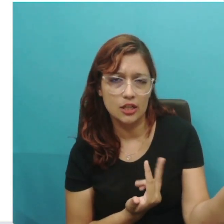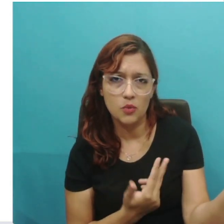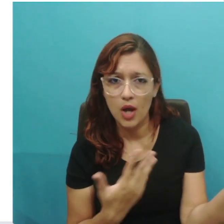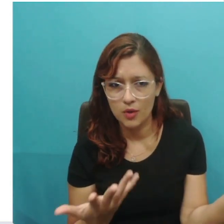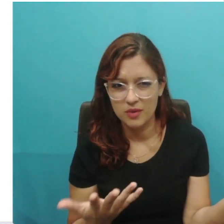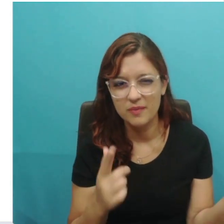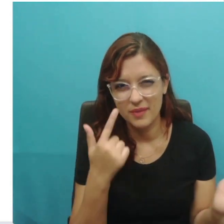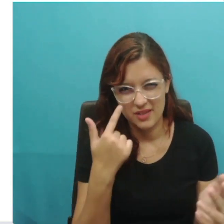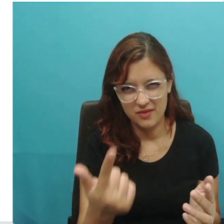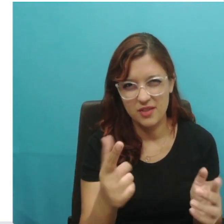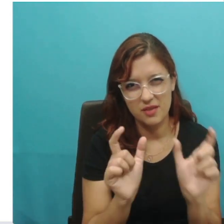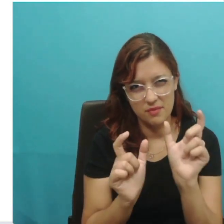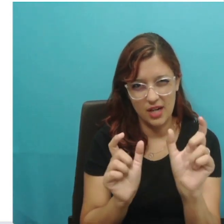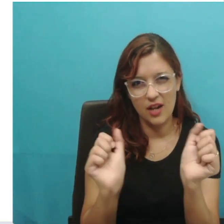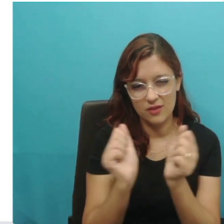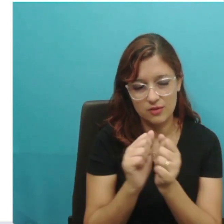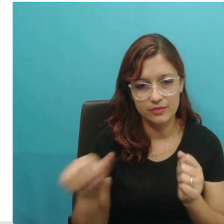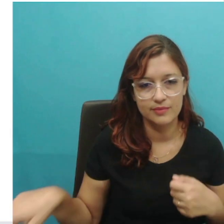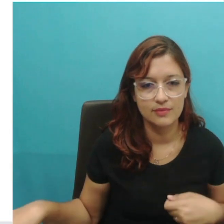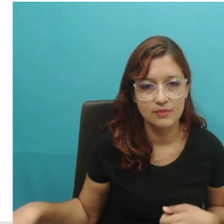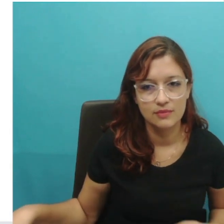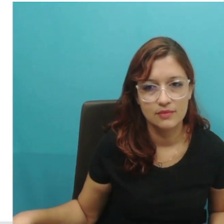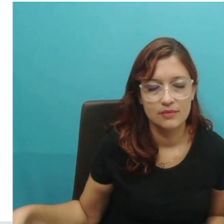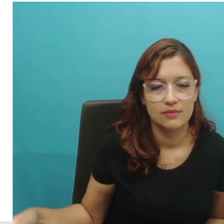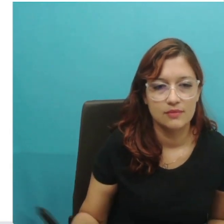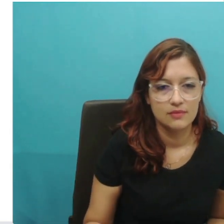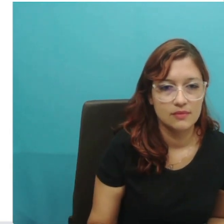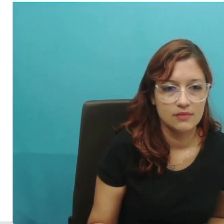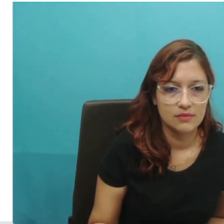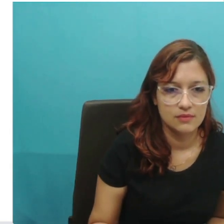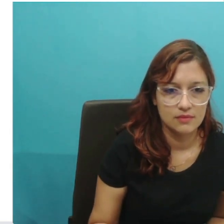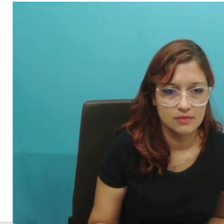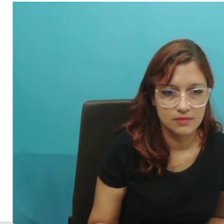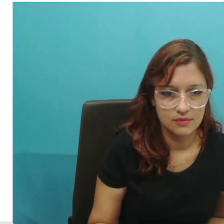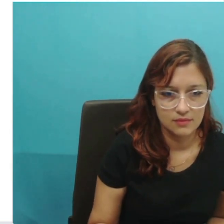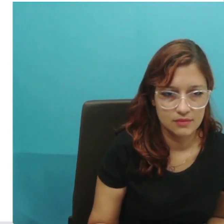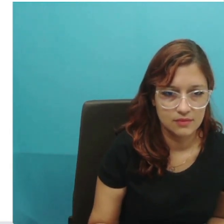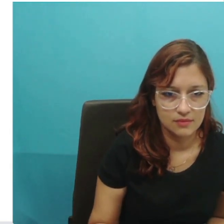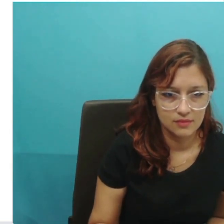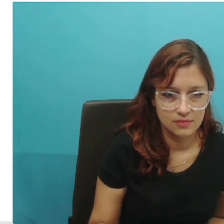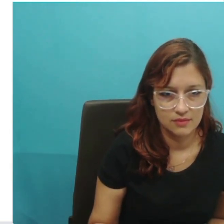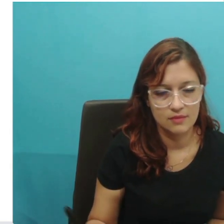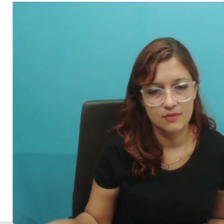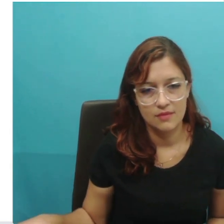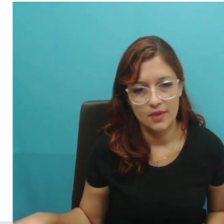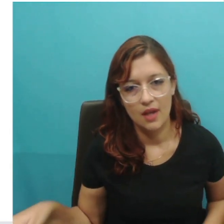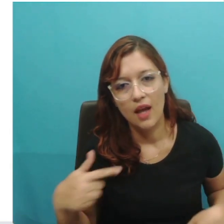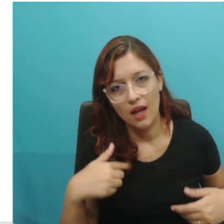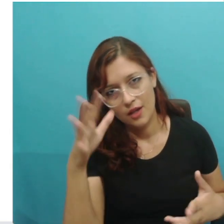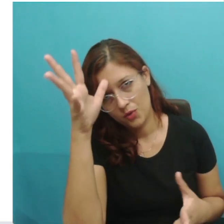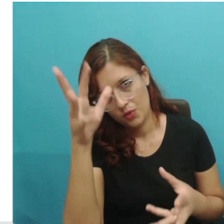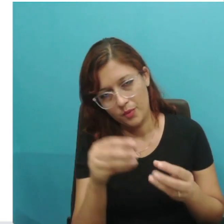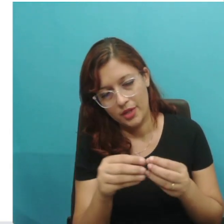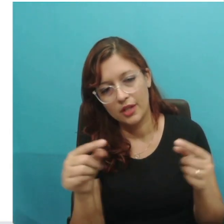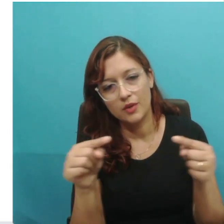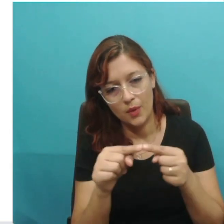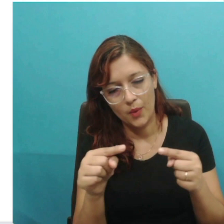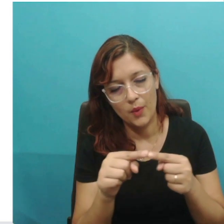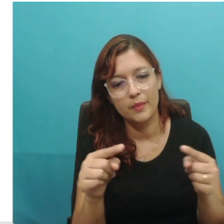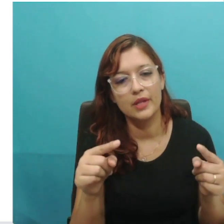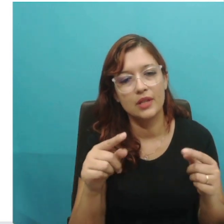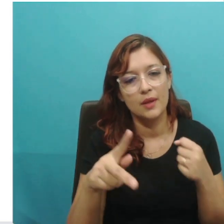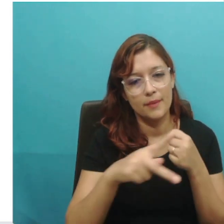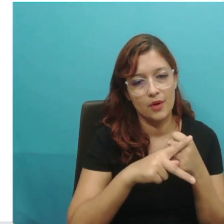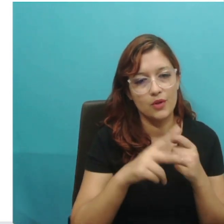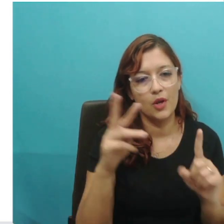Está dizendo que eu sei a mesma quantidade de informação, mas veja a palavra tudo que está aqui junto.